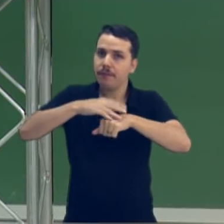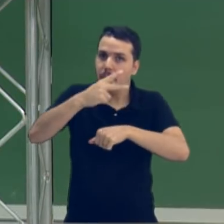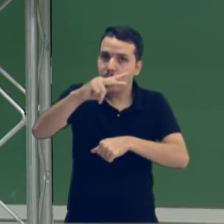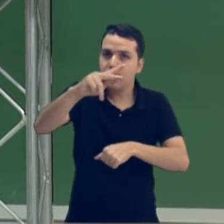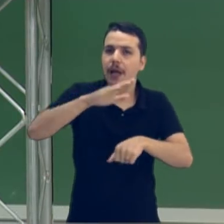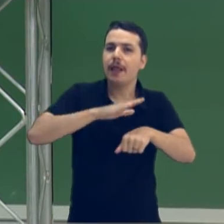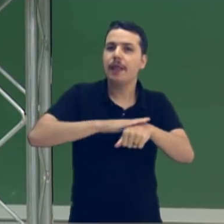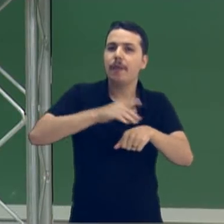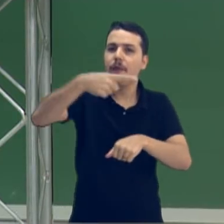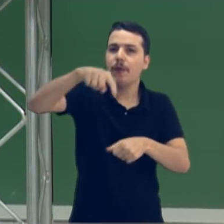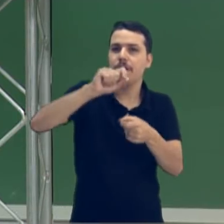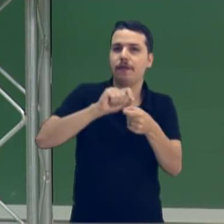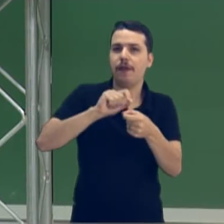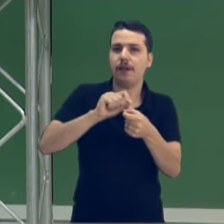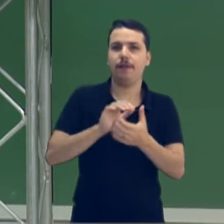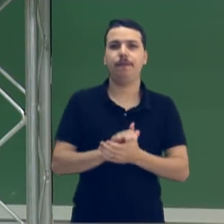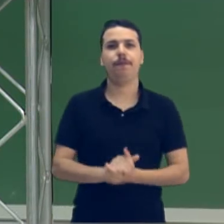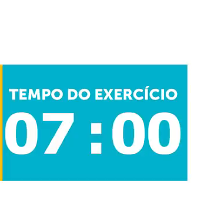Tempo para vocês.